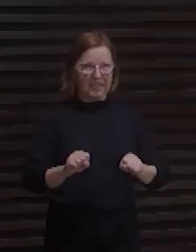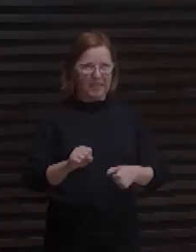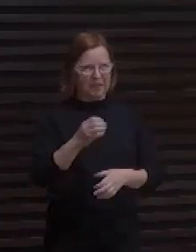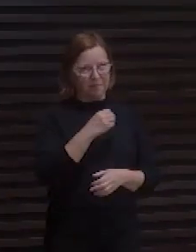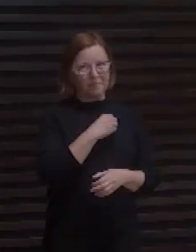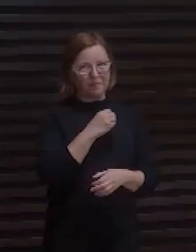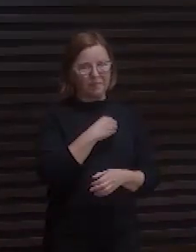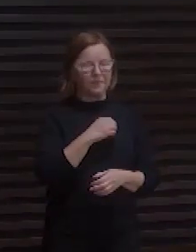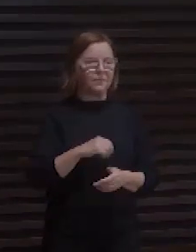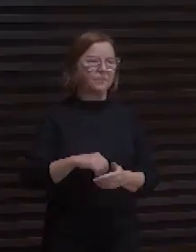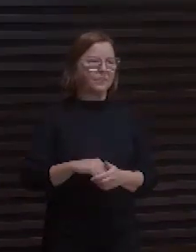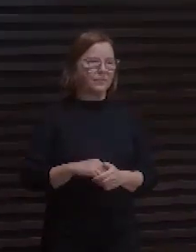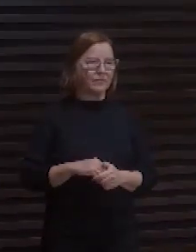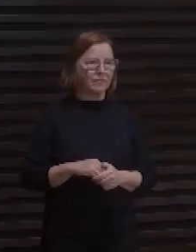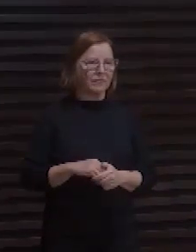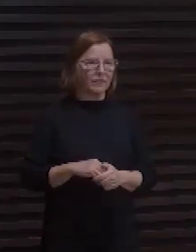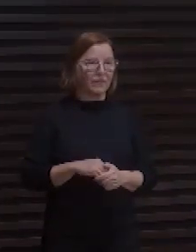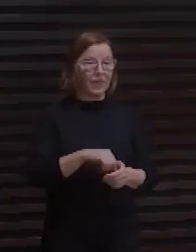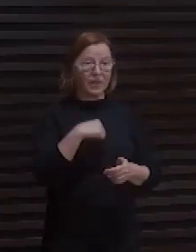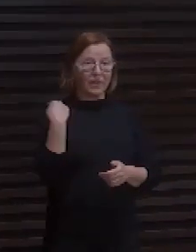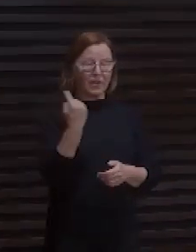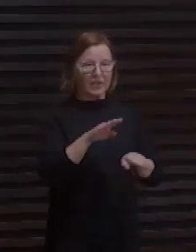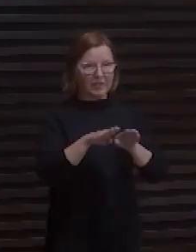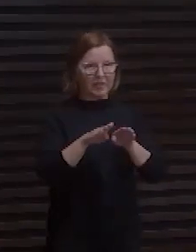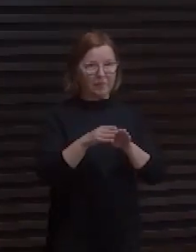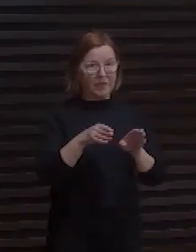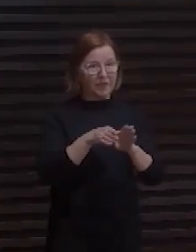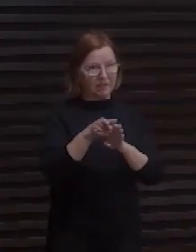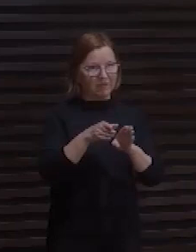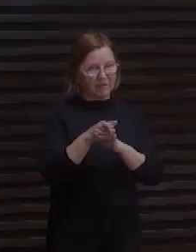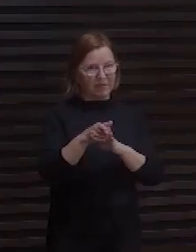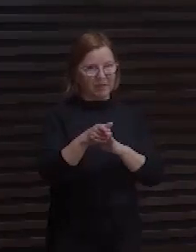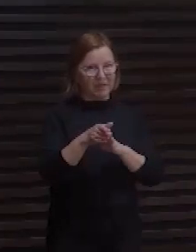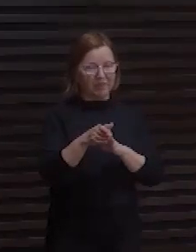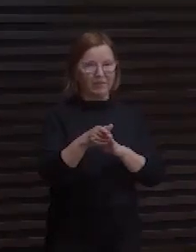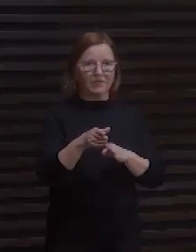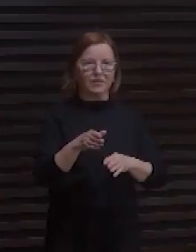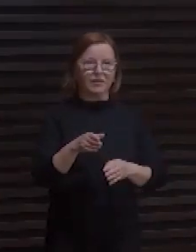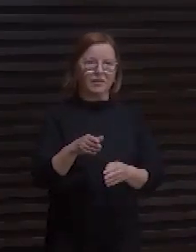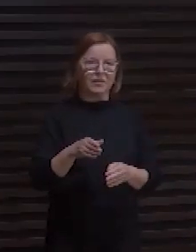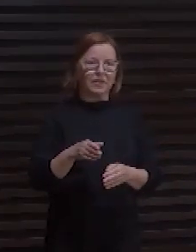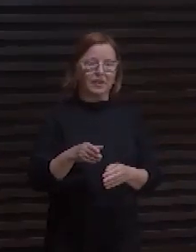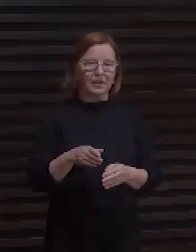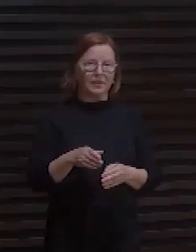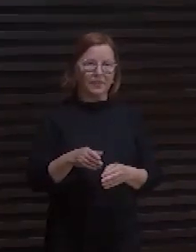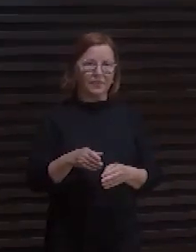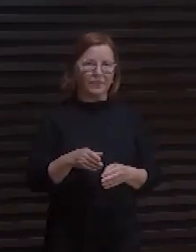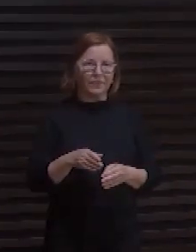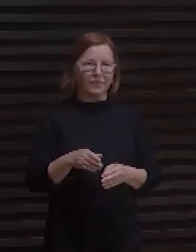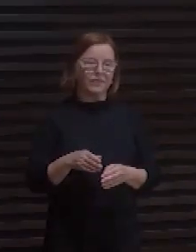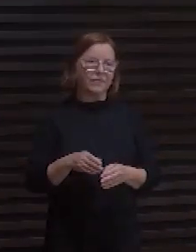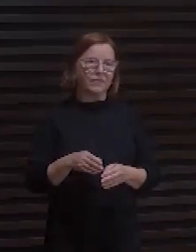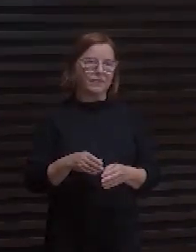pecado, nós também somos exortados a nos conformarmos com a palavra de